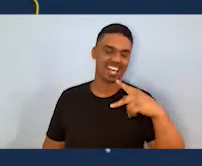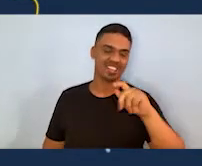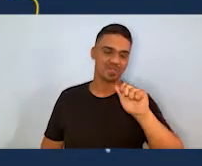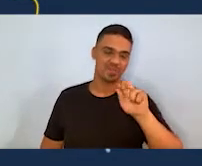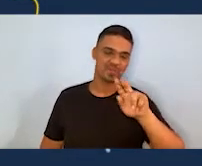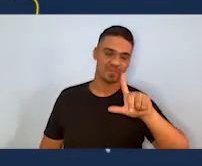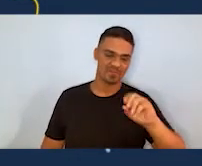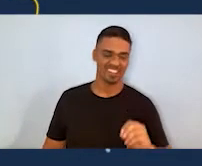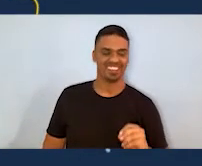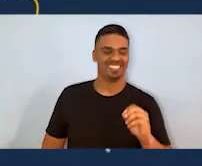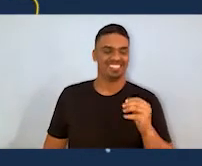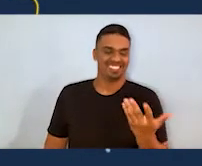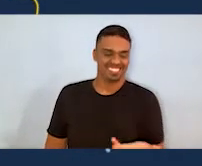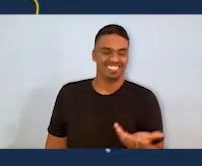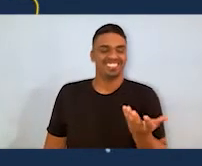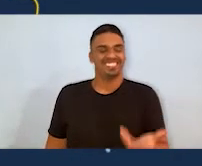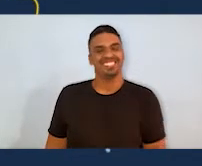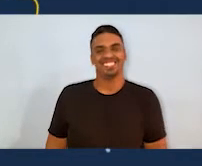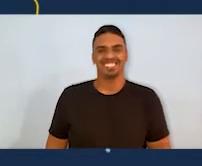o Reaper,